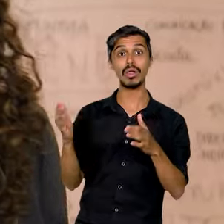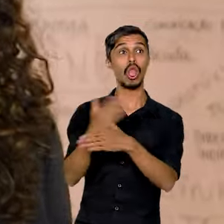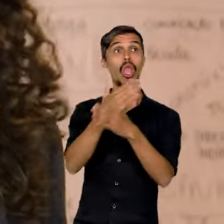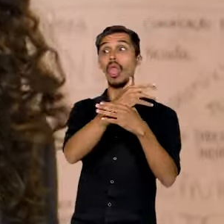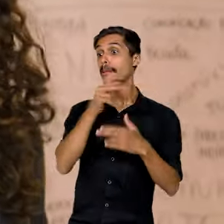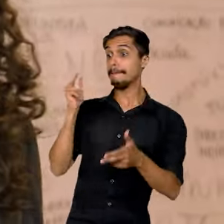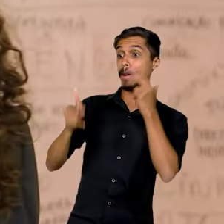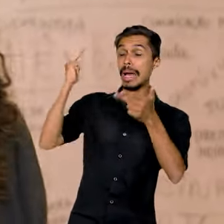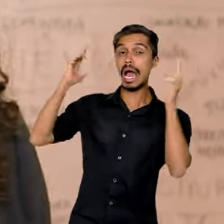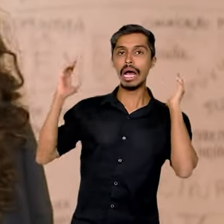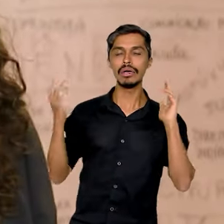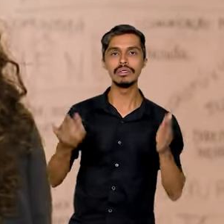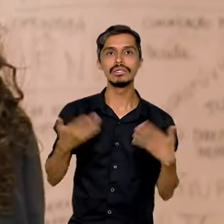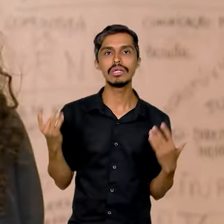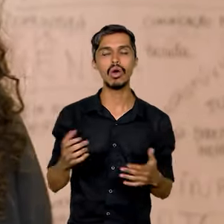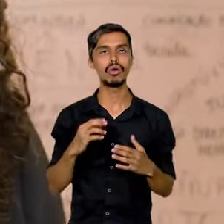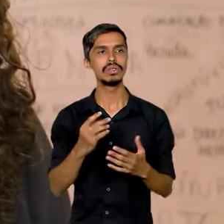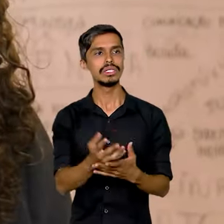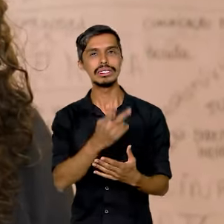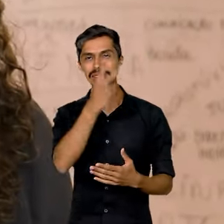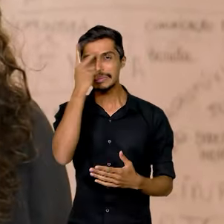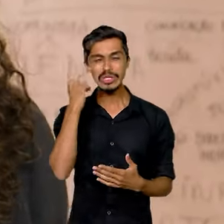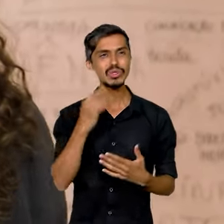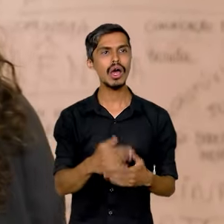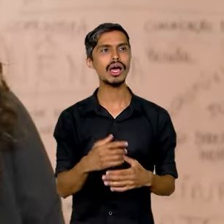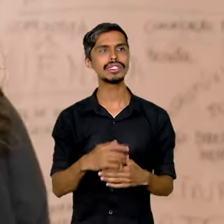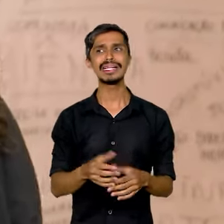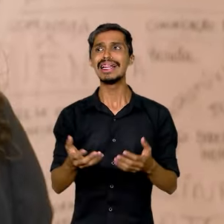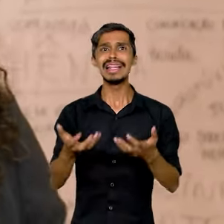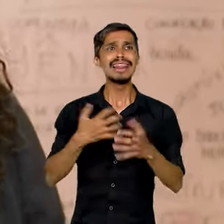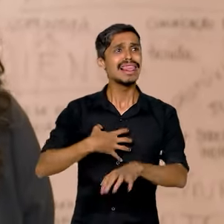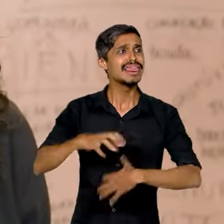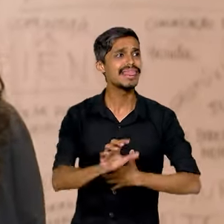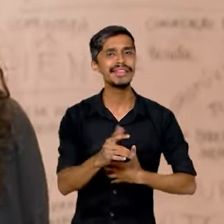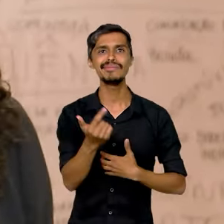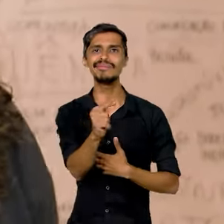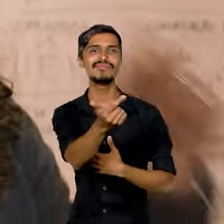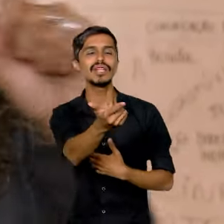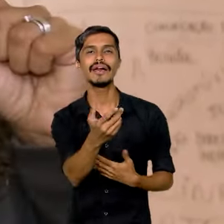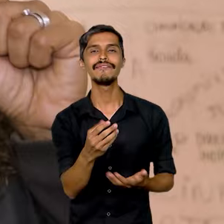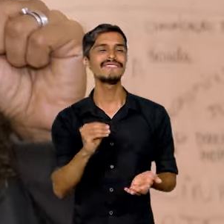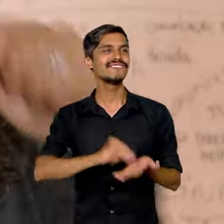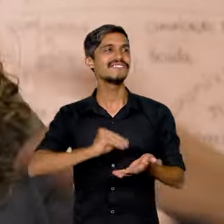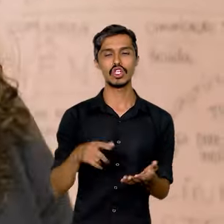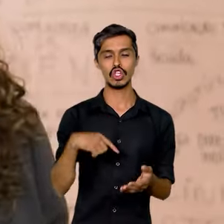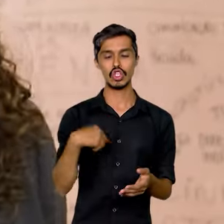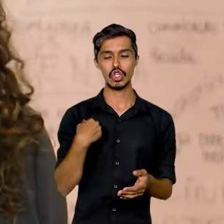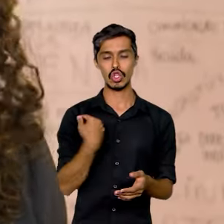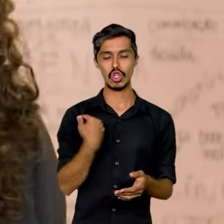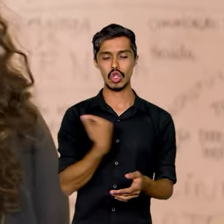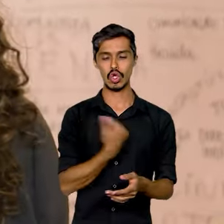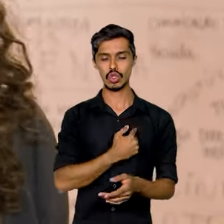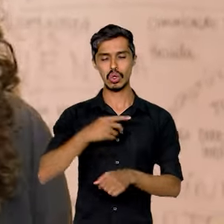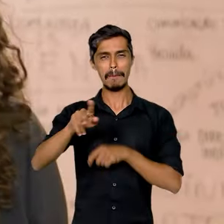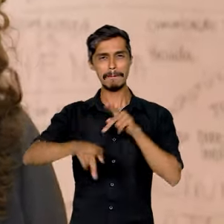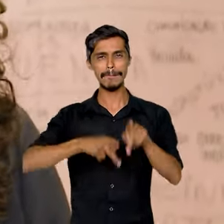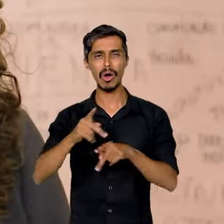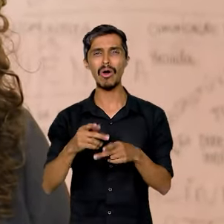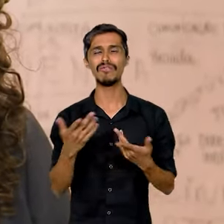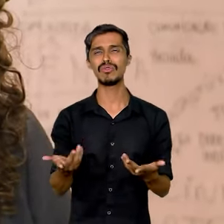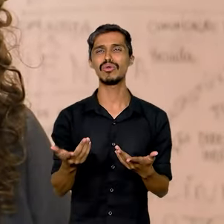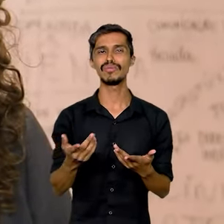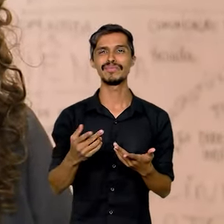escola, e dos 2 dias as pessoas não falem mais. Essa comoção, essa empatia que tem que ter com o nosso povo cada vez